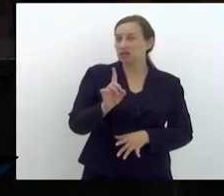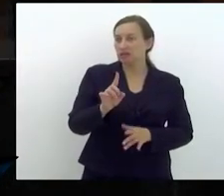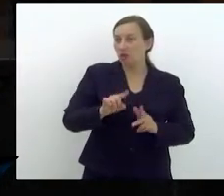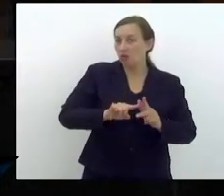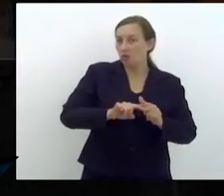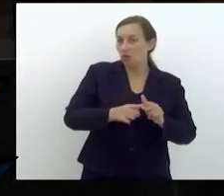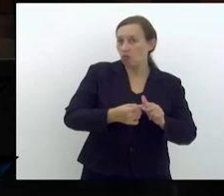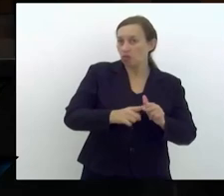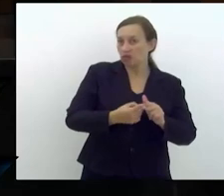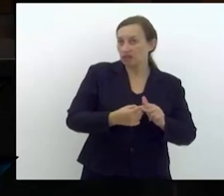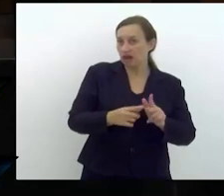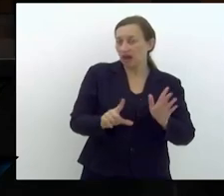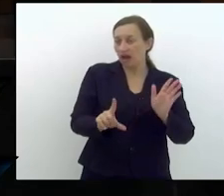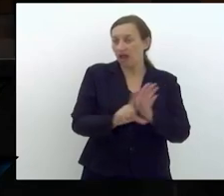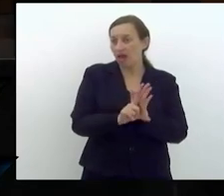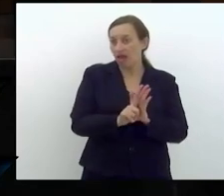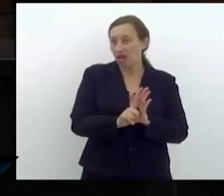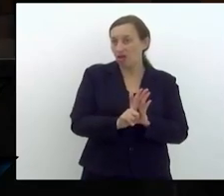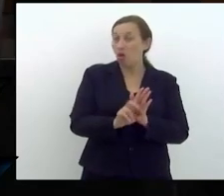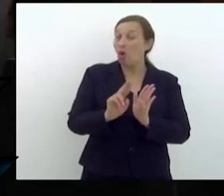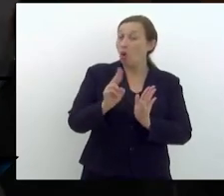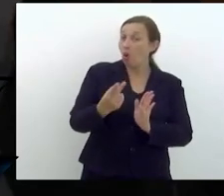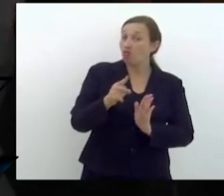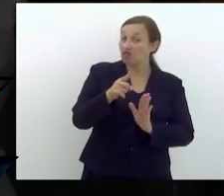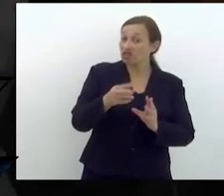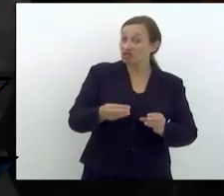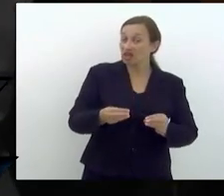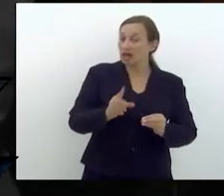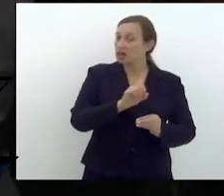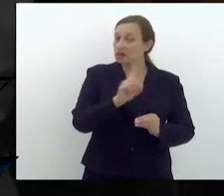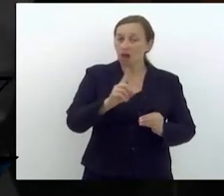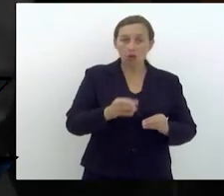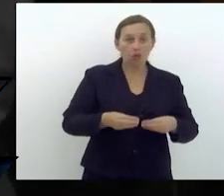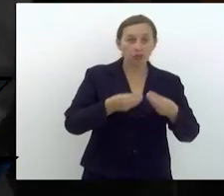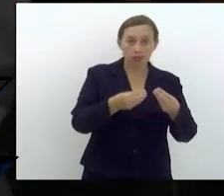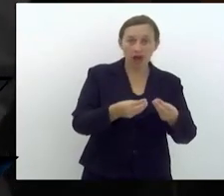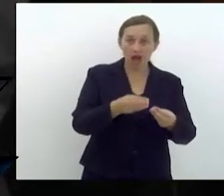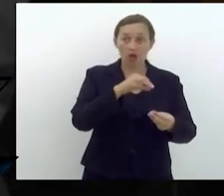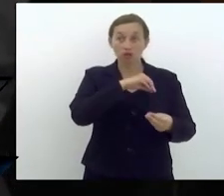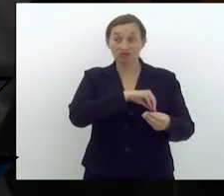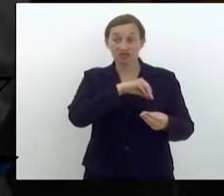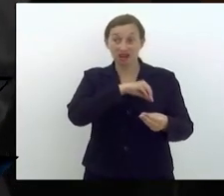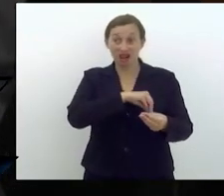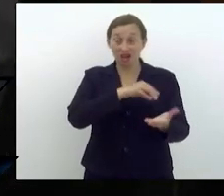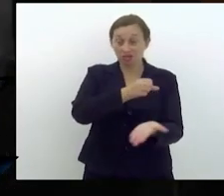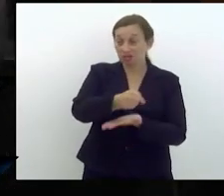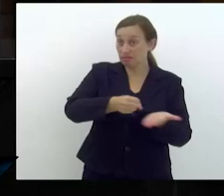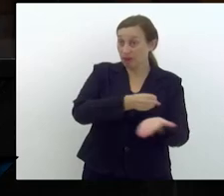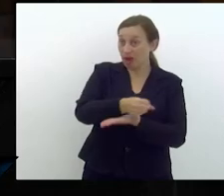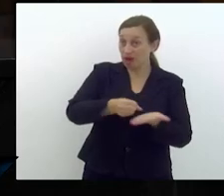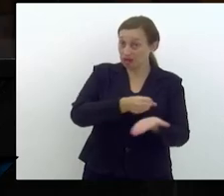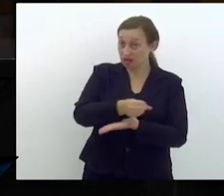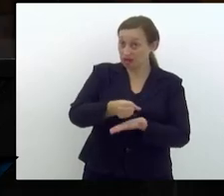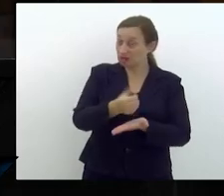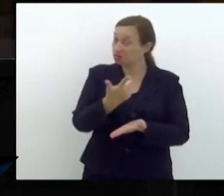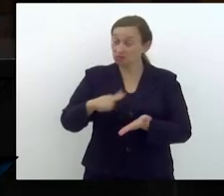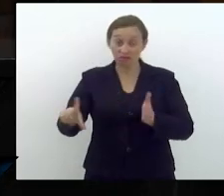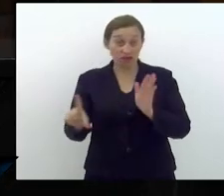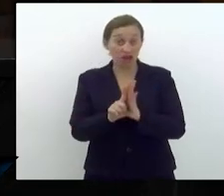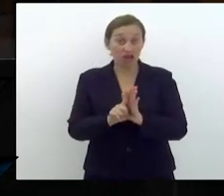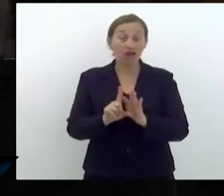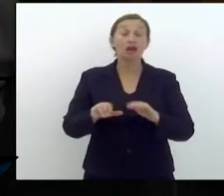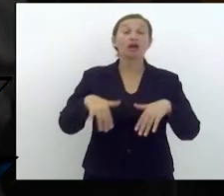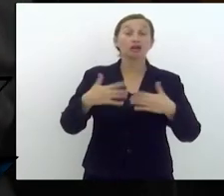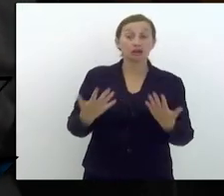ou você não pode dar o piso sem uma lei específica para tal então por via de